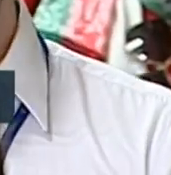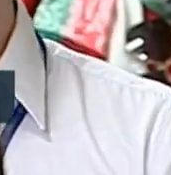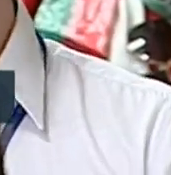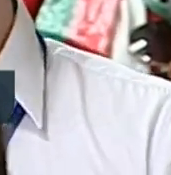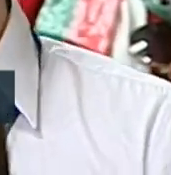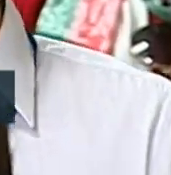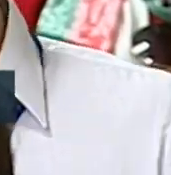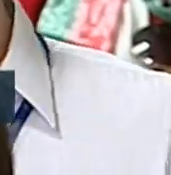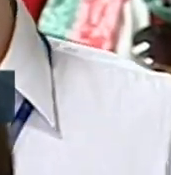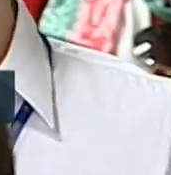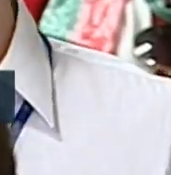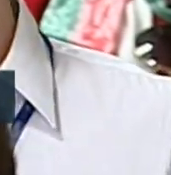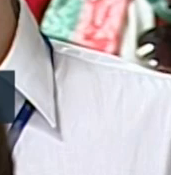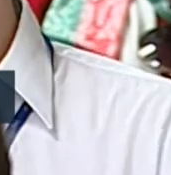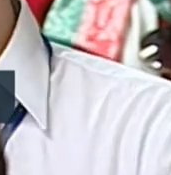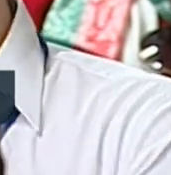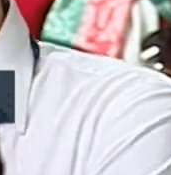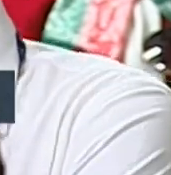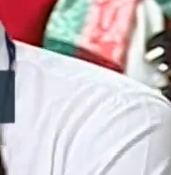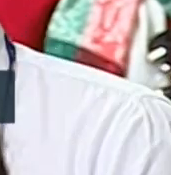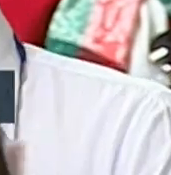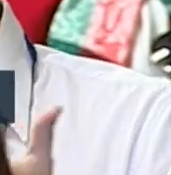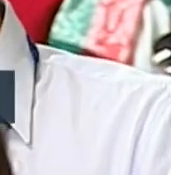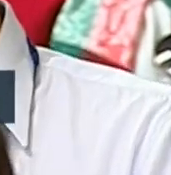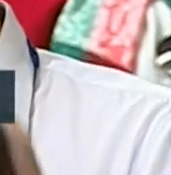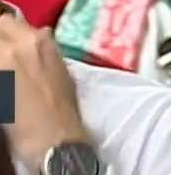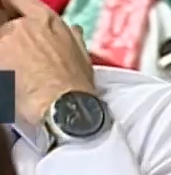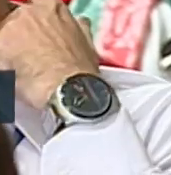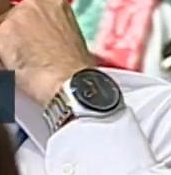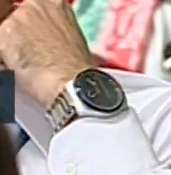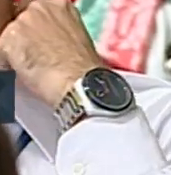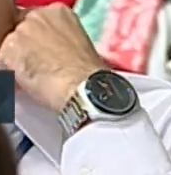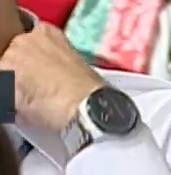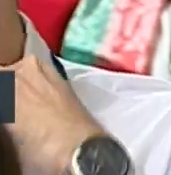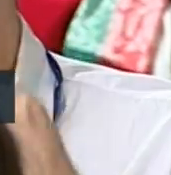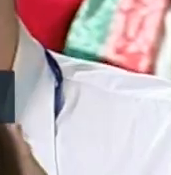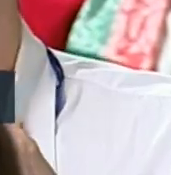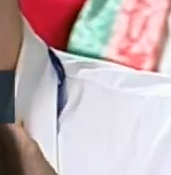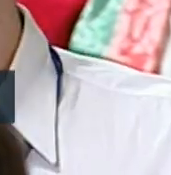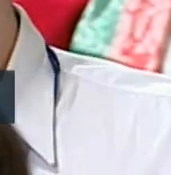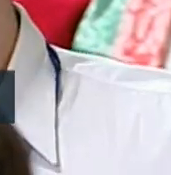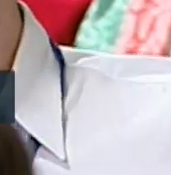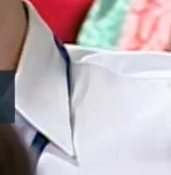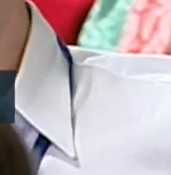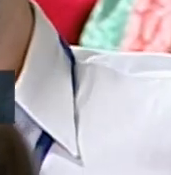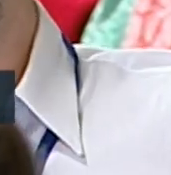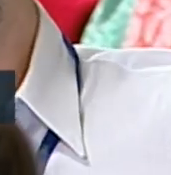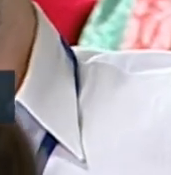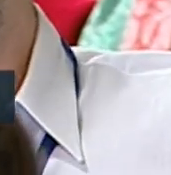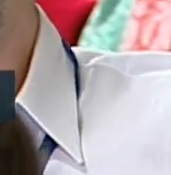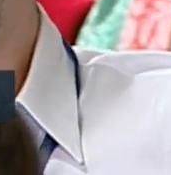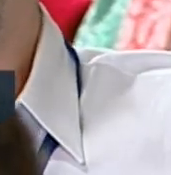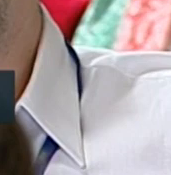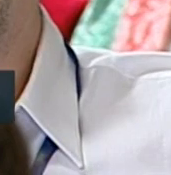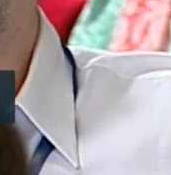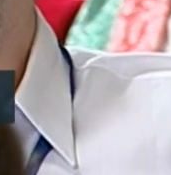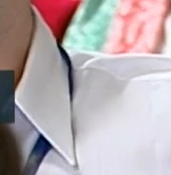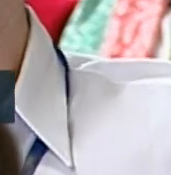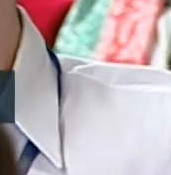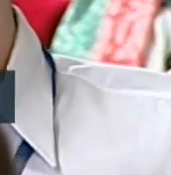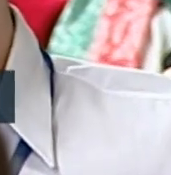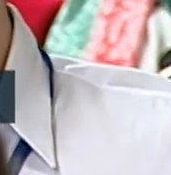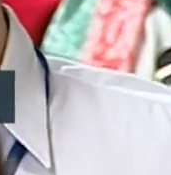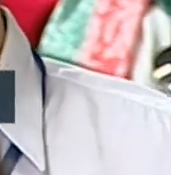Ministro queria fazer duas perguntas pro senhor uma sobre investimento O Senhor já falou um pouco mas eh eu queria saber se esse ano